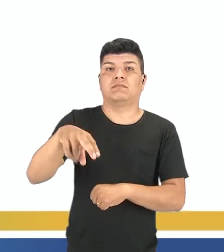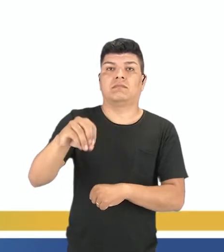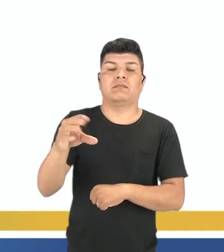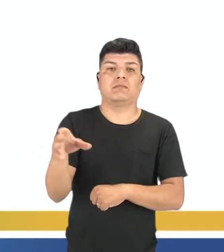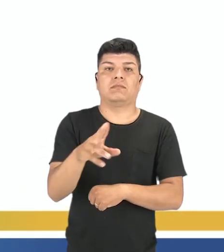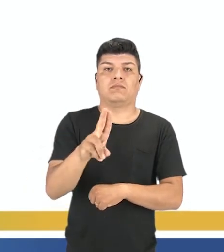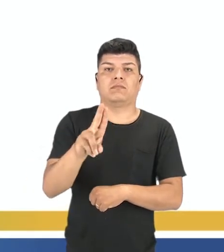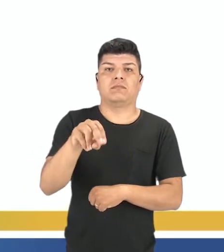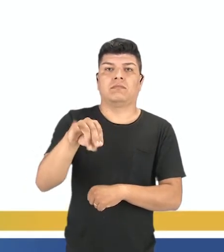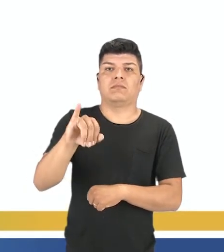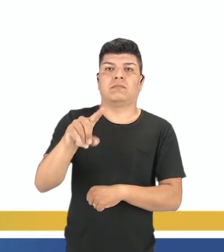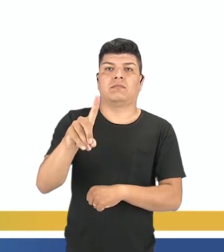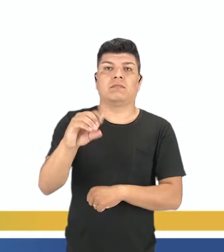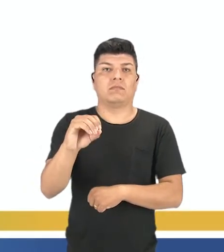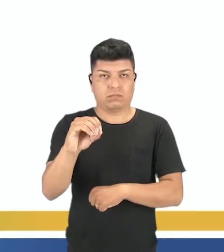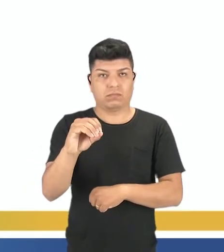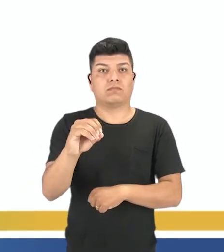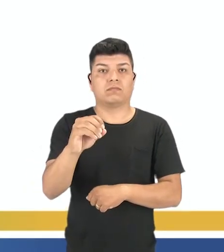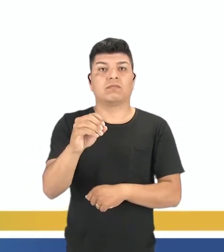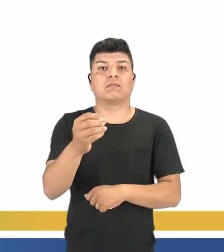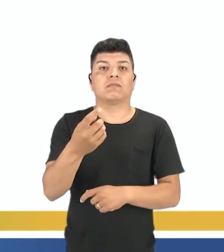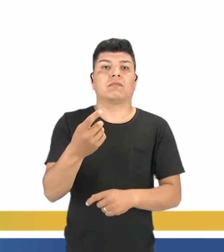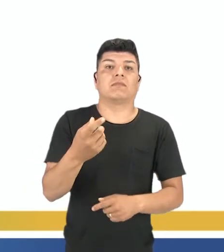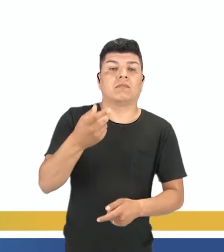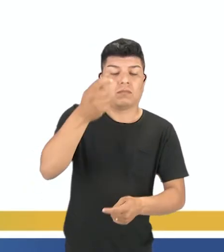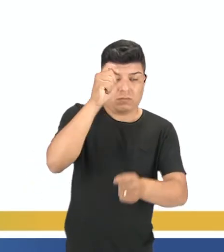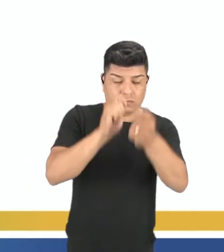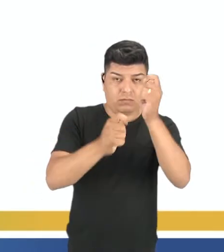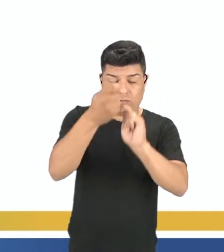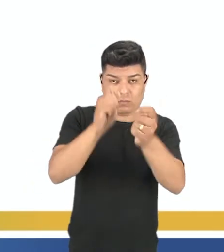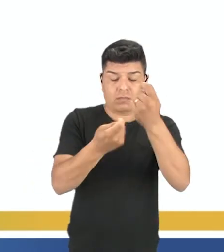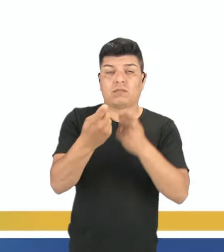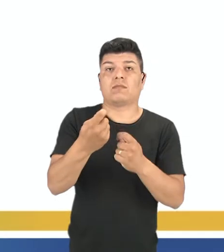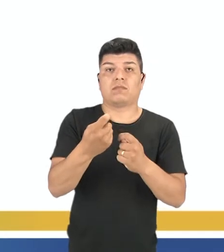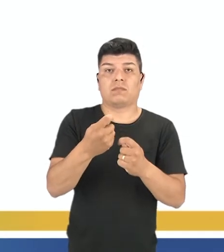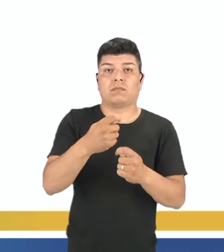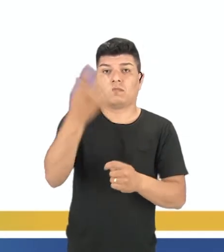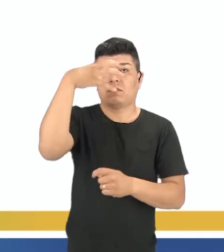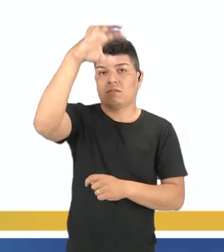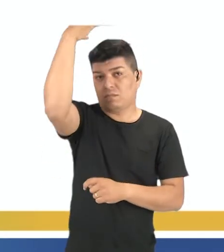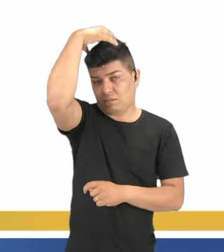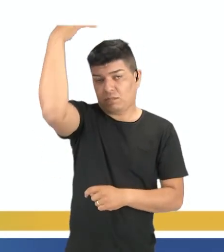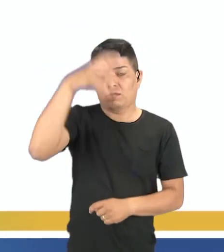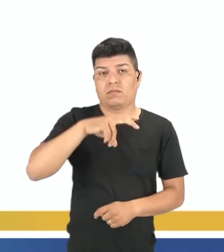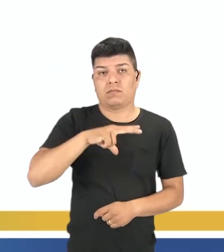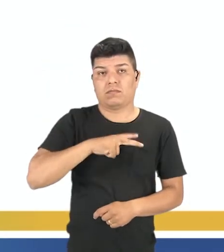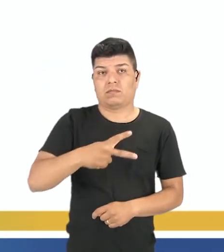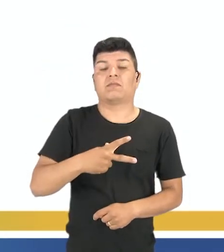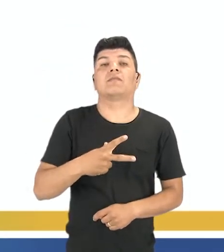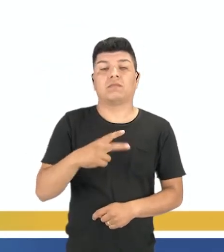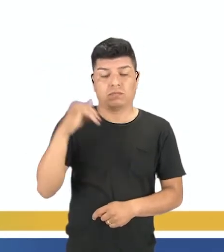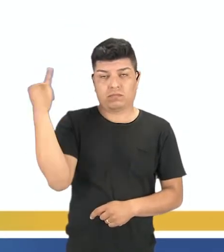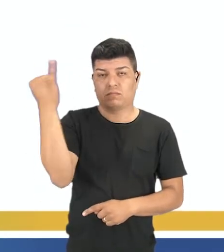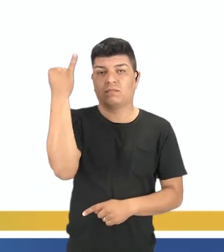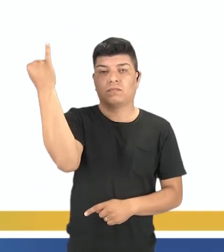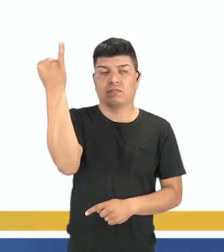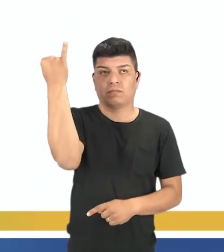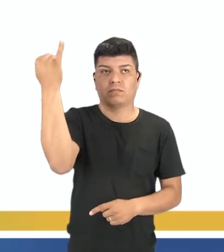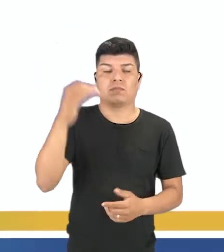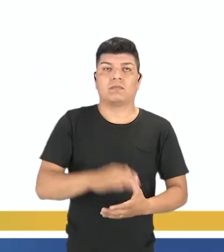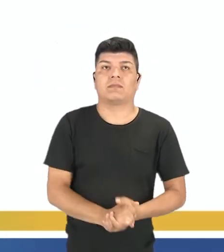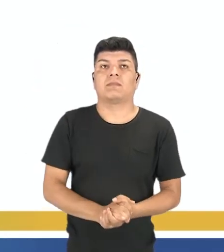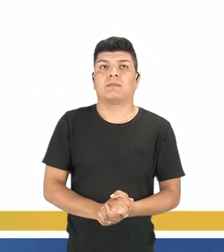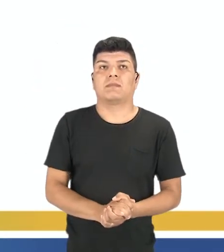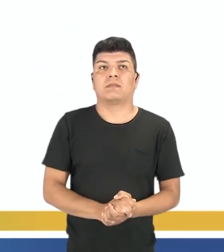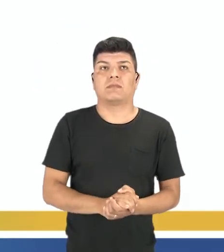participa da parte administrativa da coroa portuguesa, e isso vai ser muito importante, viu? Outra